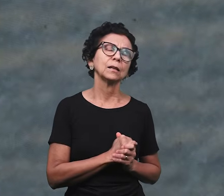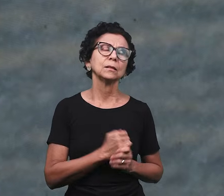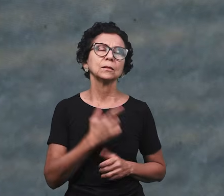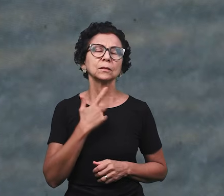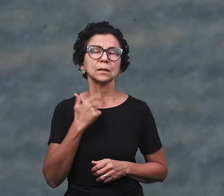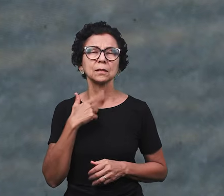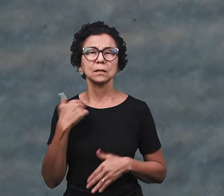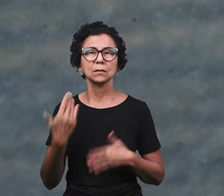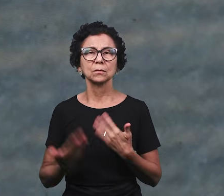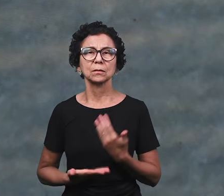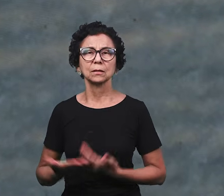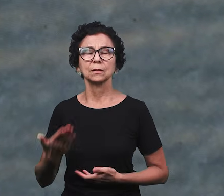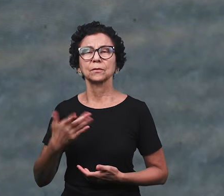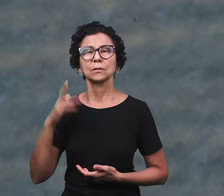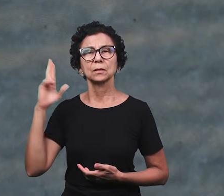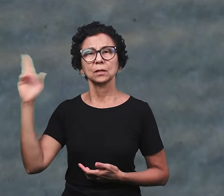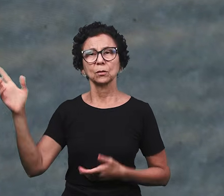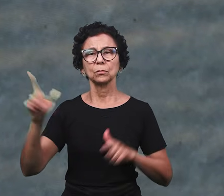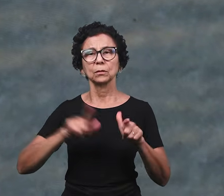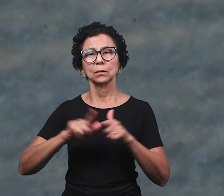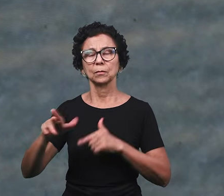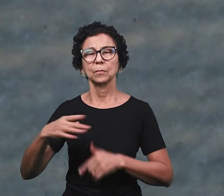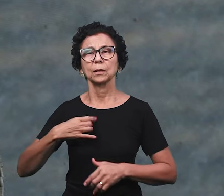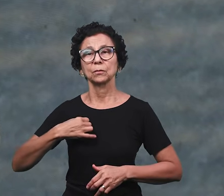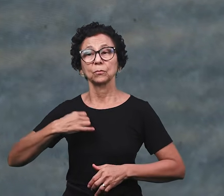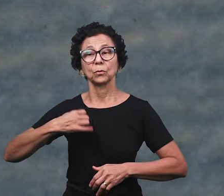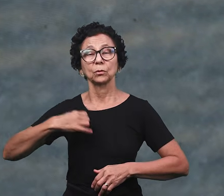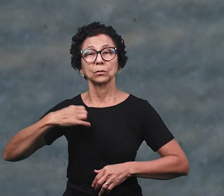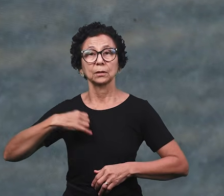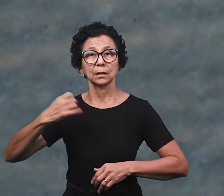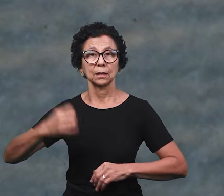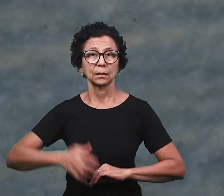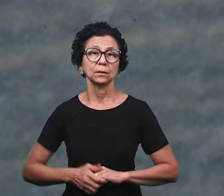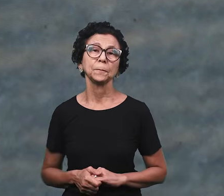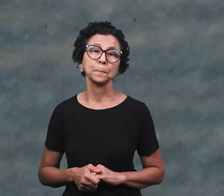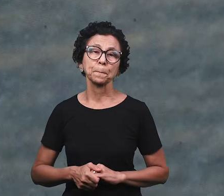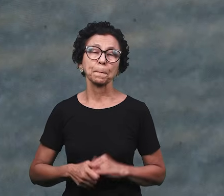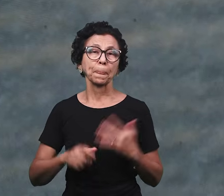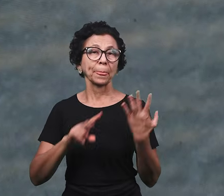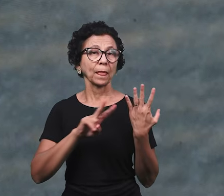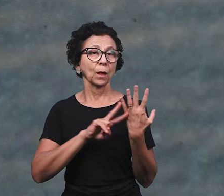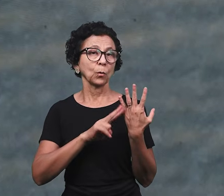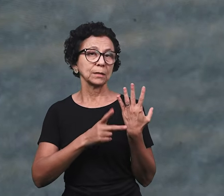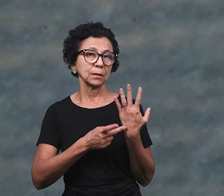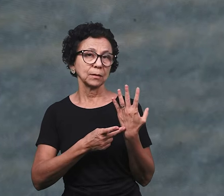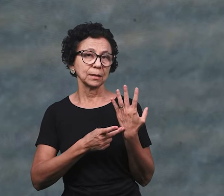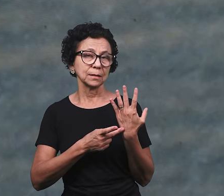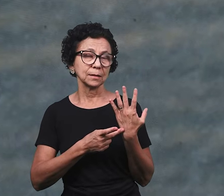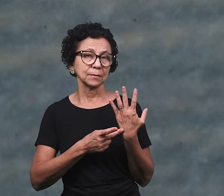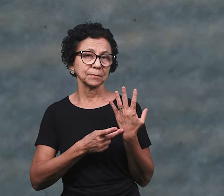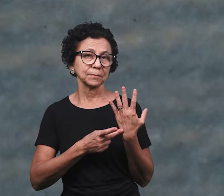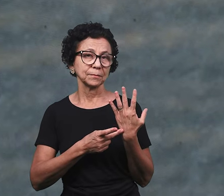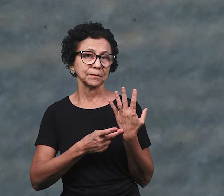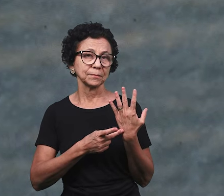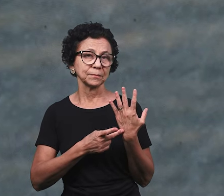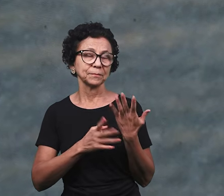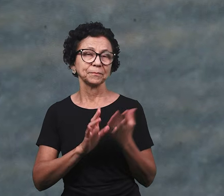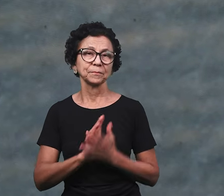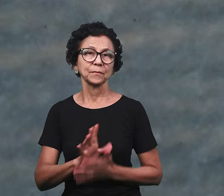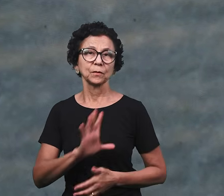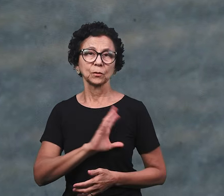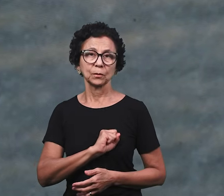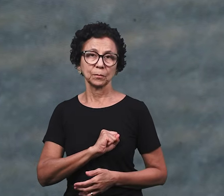a disposição para servir, a disposição para o voluntariado, tudo isso acontece como consequência desse